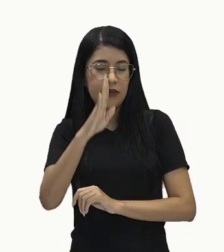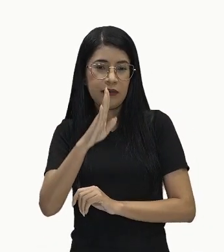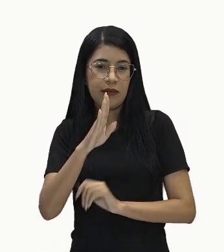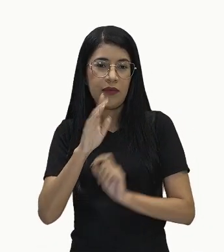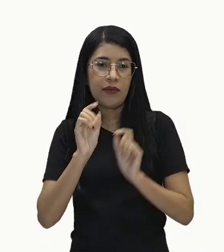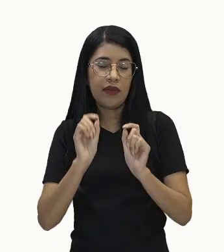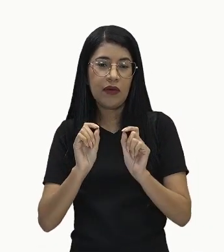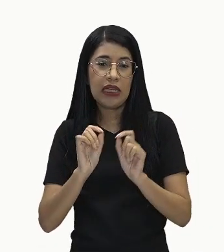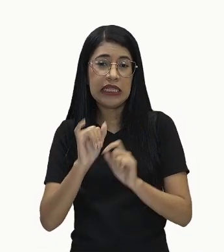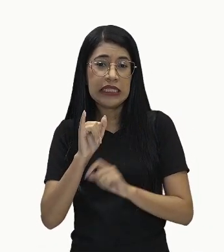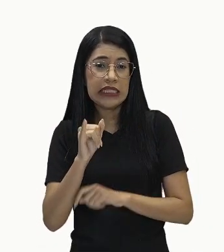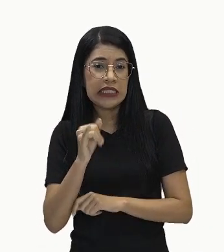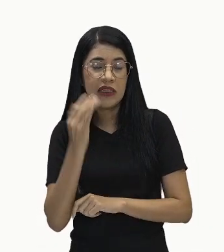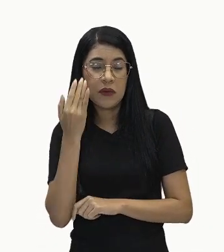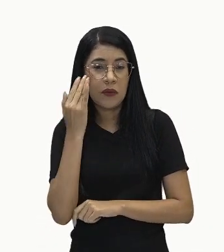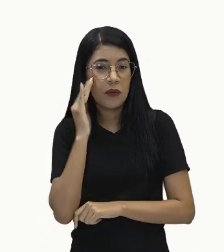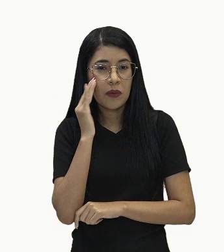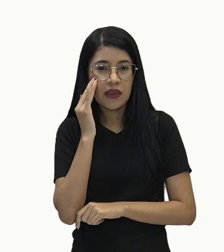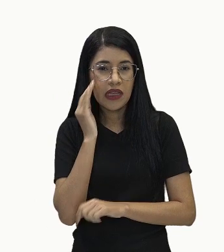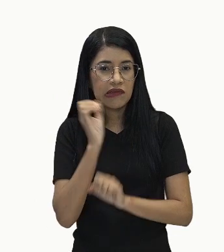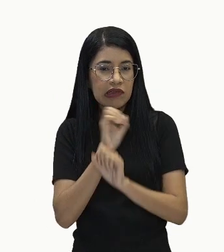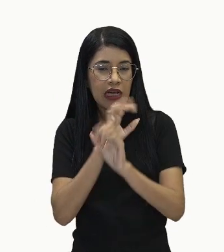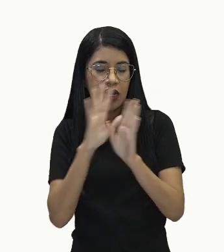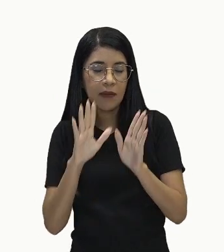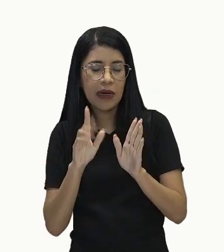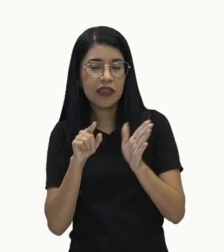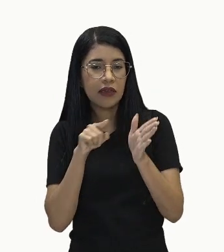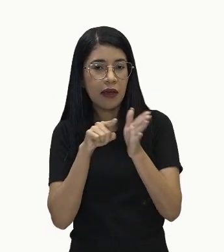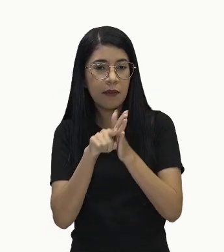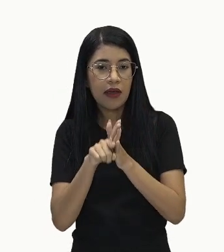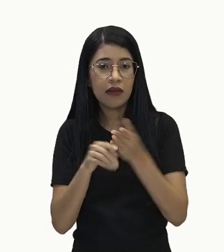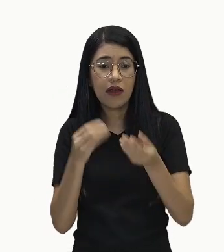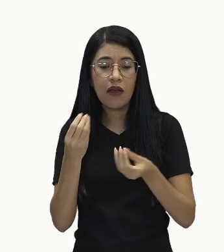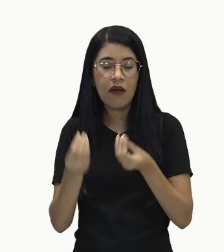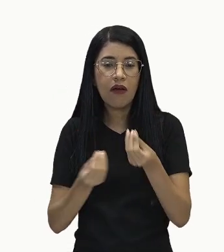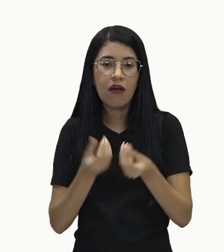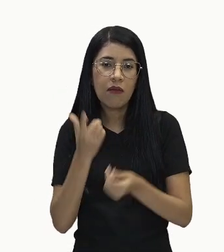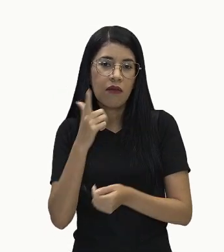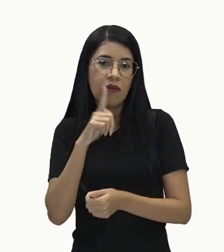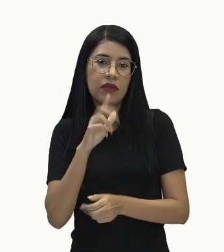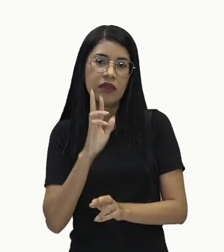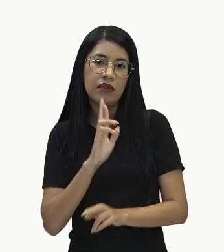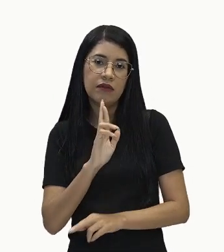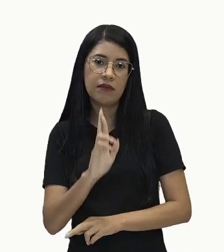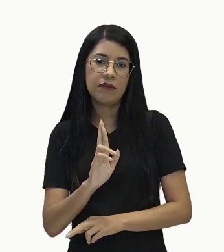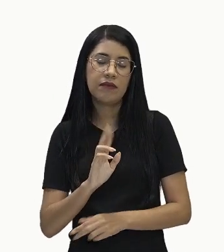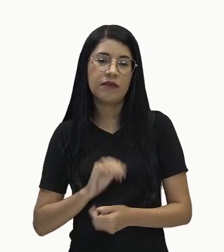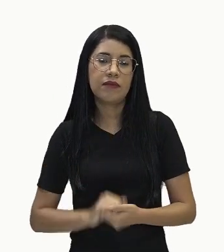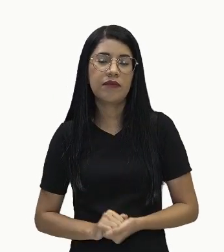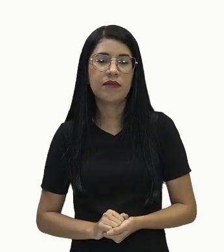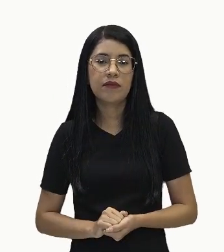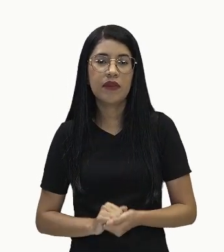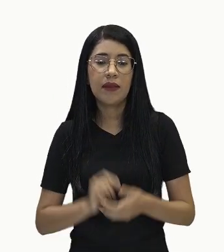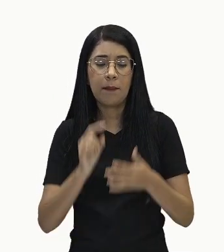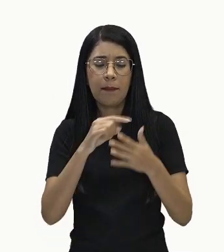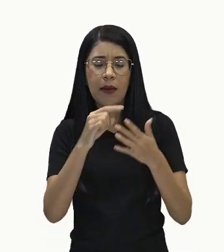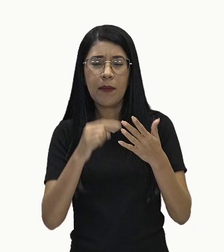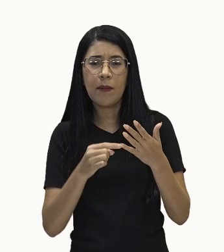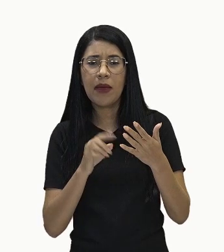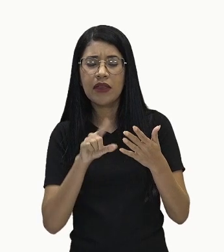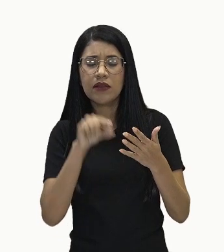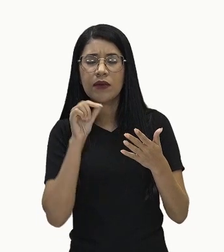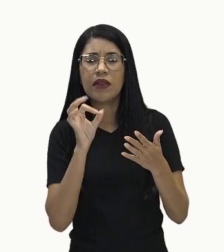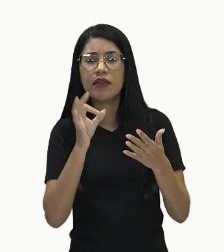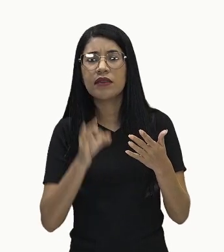vocês. Gente, o comando é a alma da questão. Se você não entender o que o cara